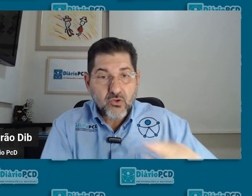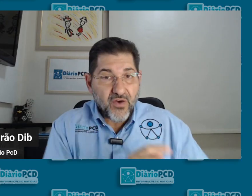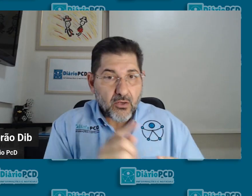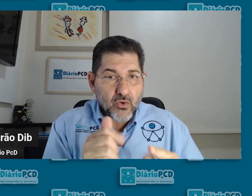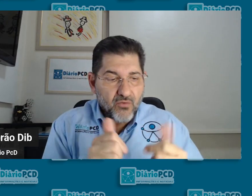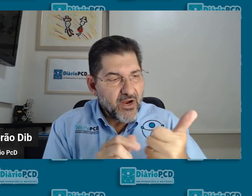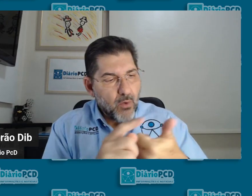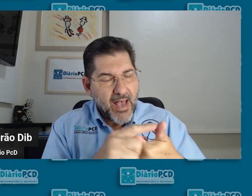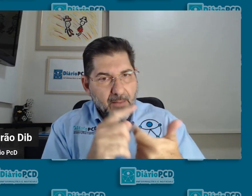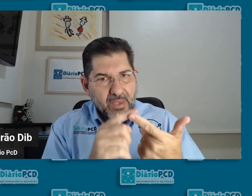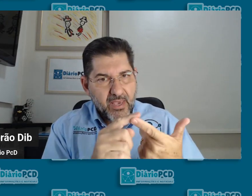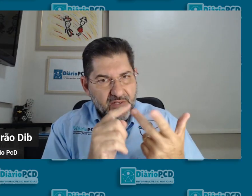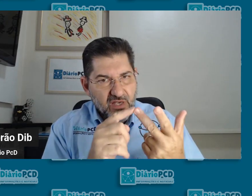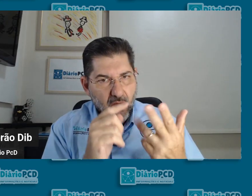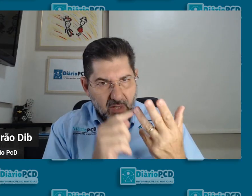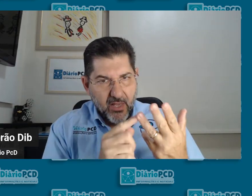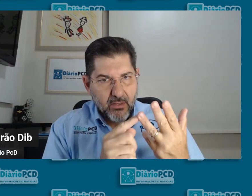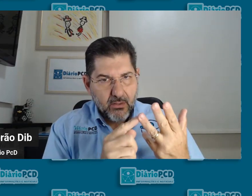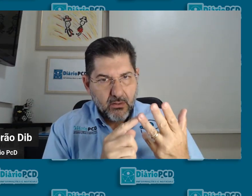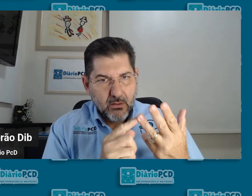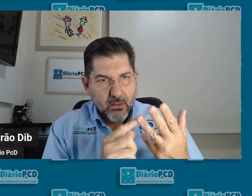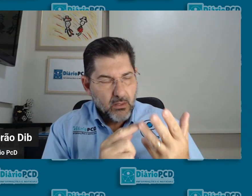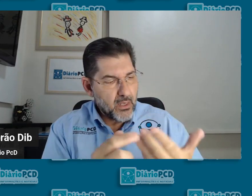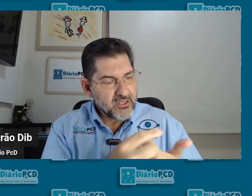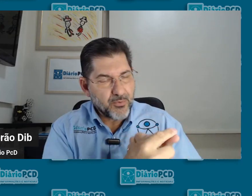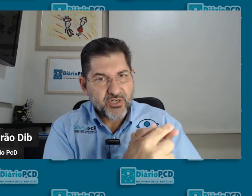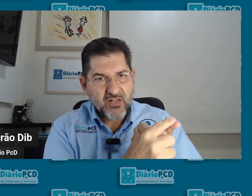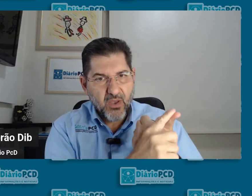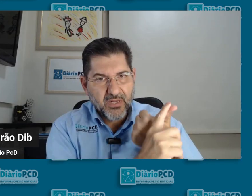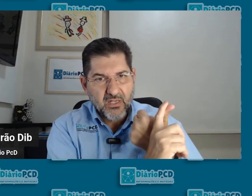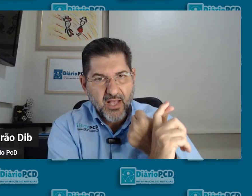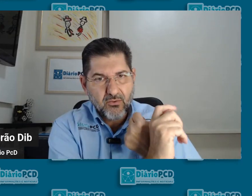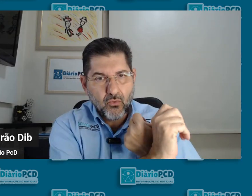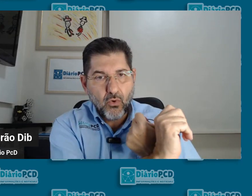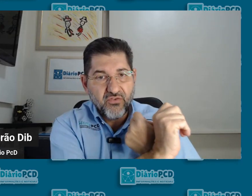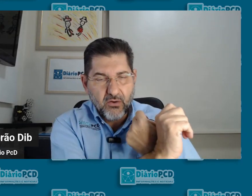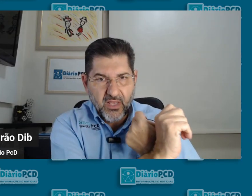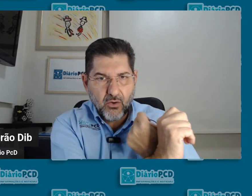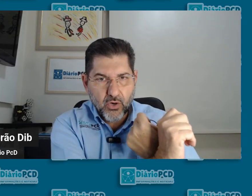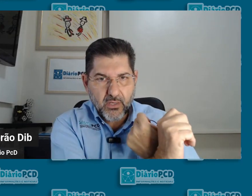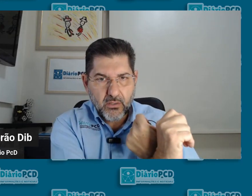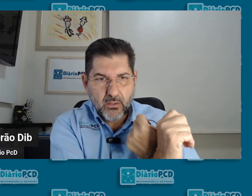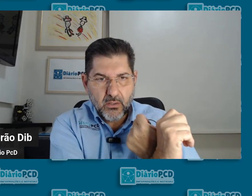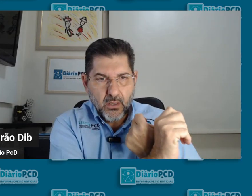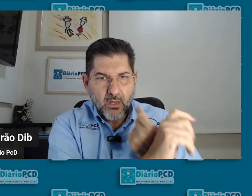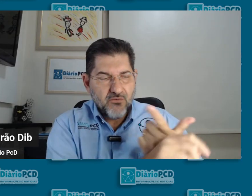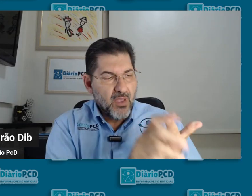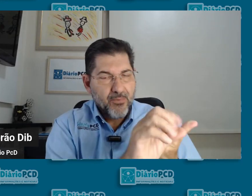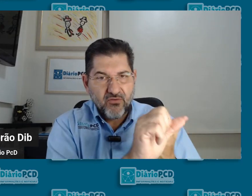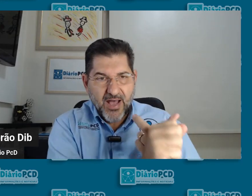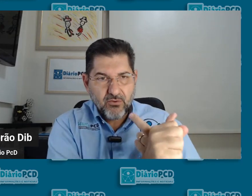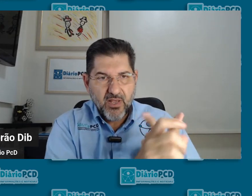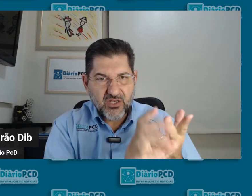Eu não estou falando de governo A, B, C ou D. Esse projeto foi apresentado num governo anterior.